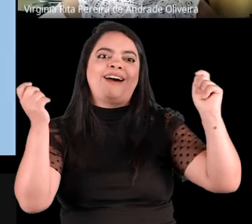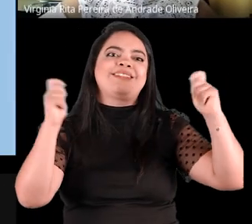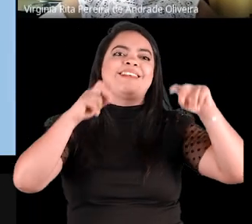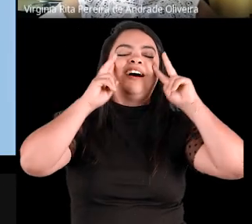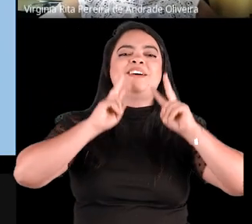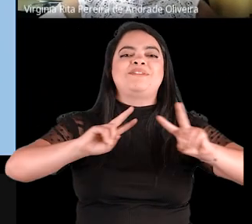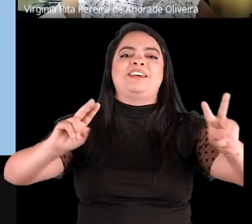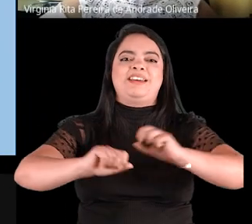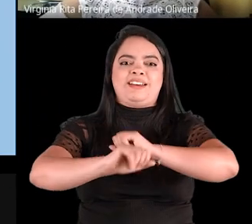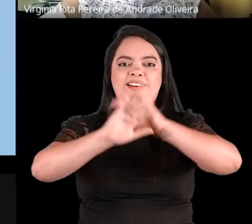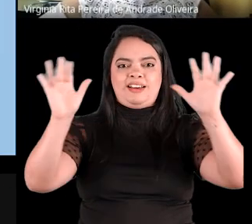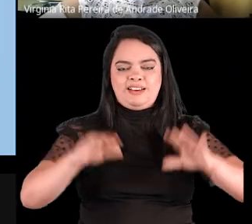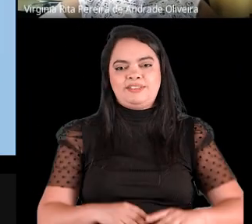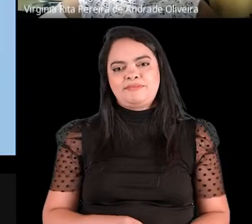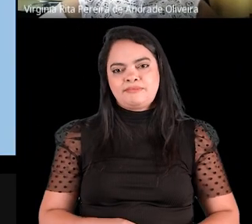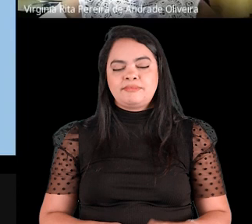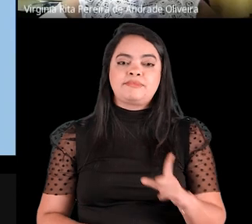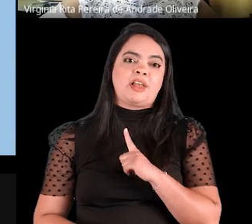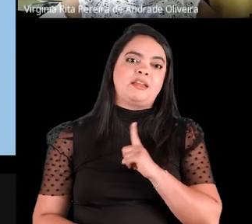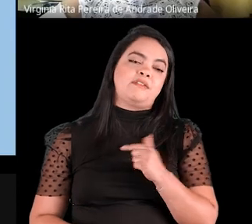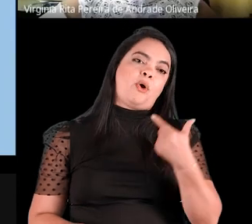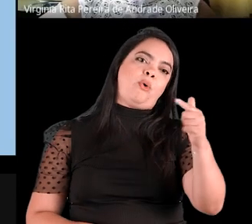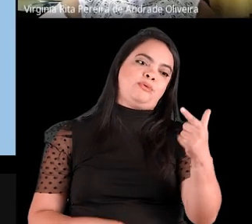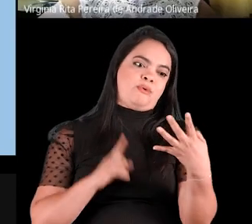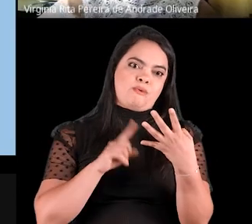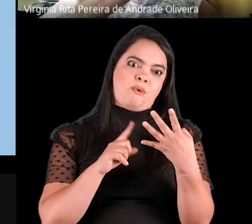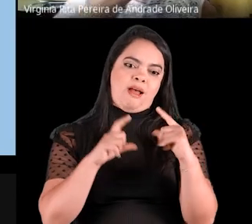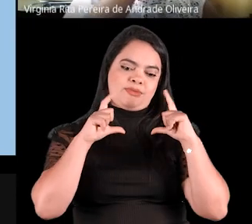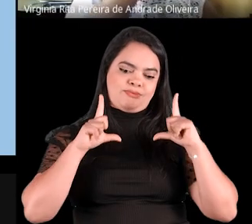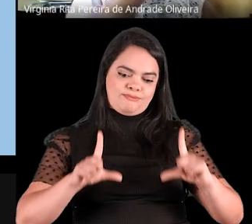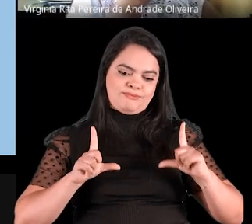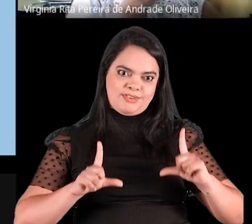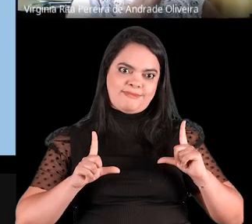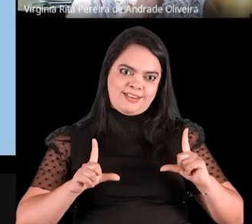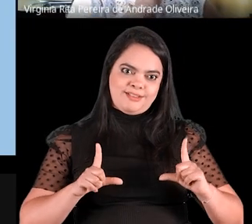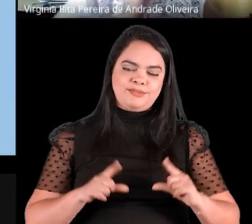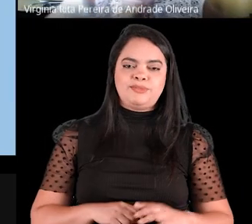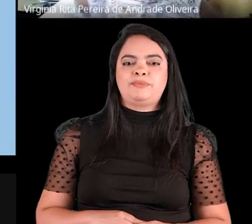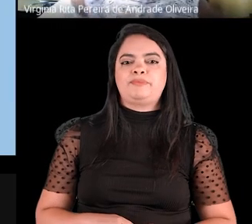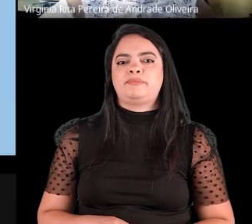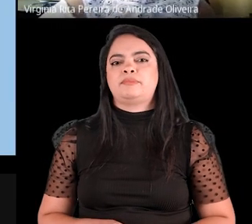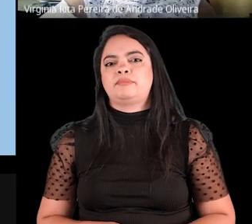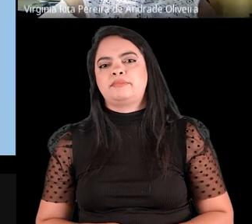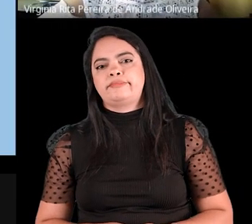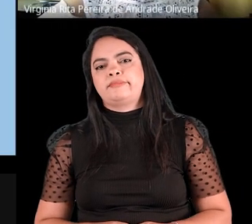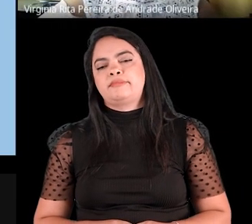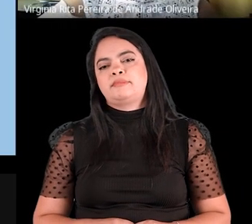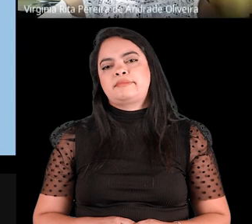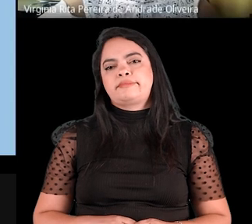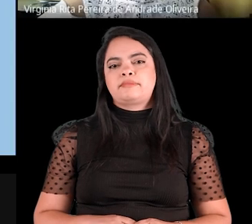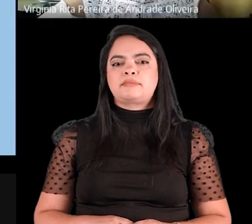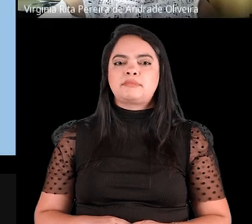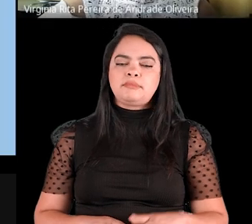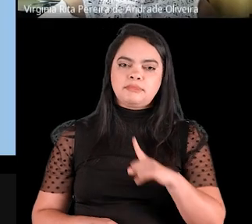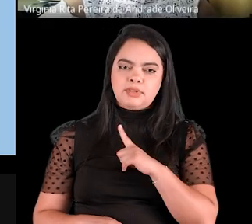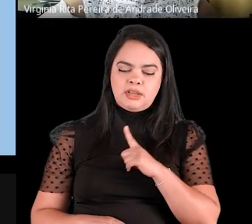apareceu com um outro, né, um outro complemento dessa mesma ideia. né, o quarto quadro, que está localizado